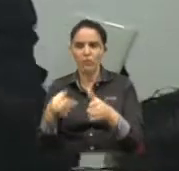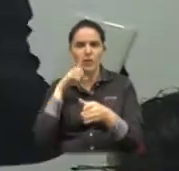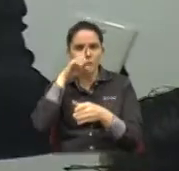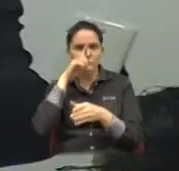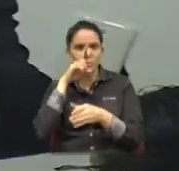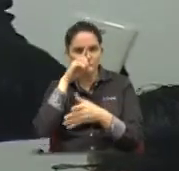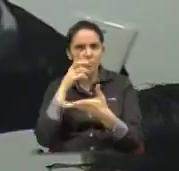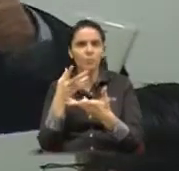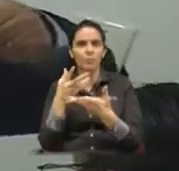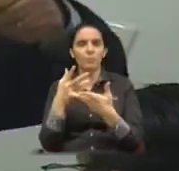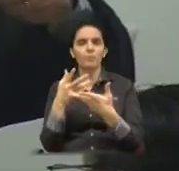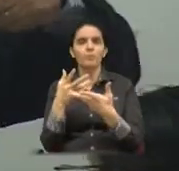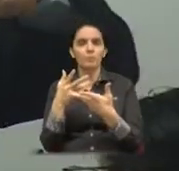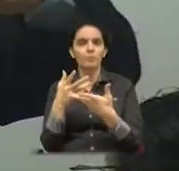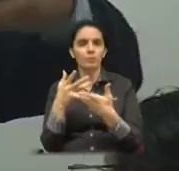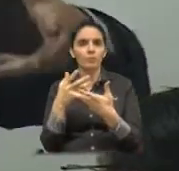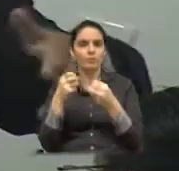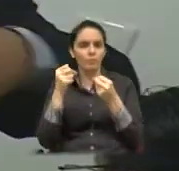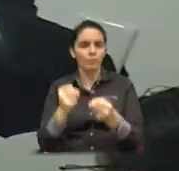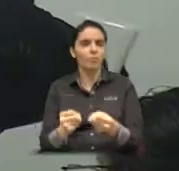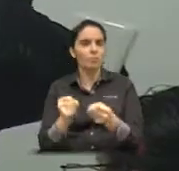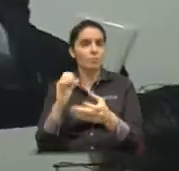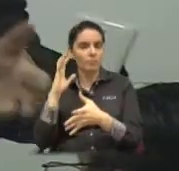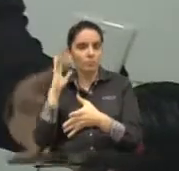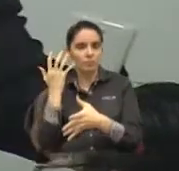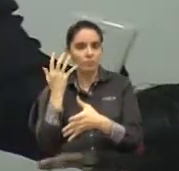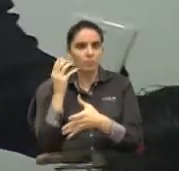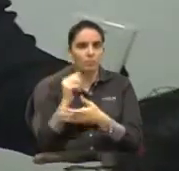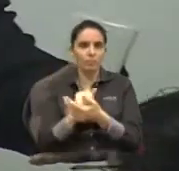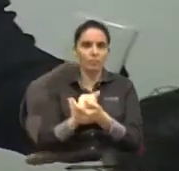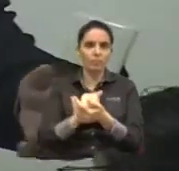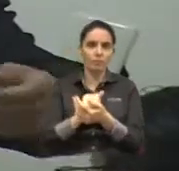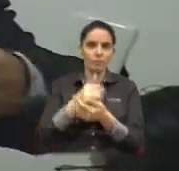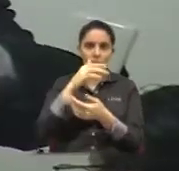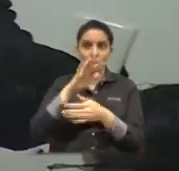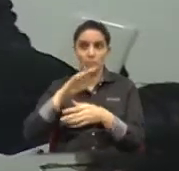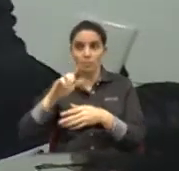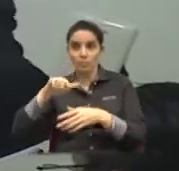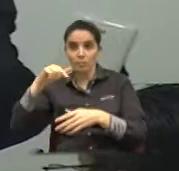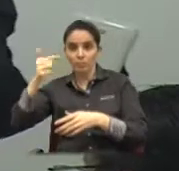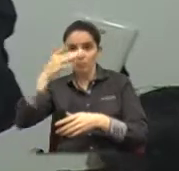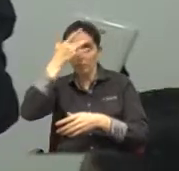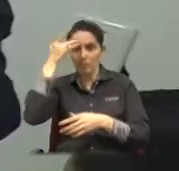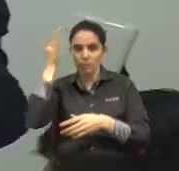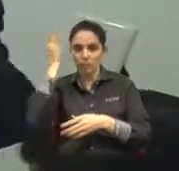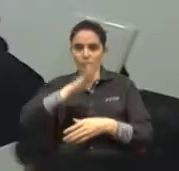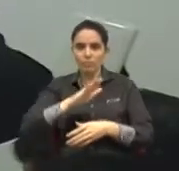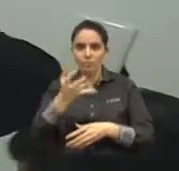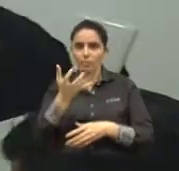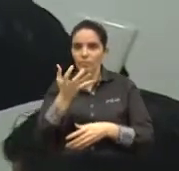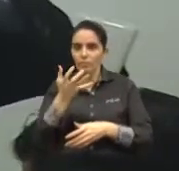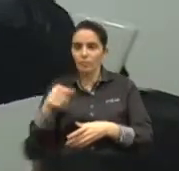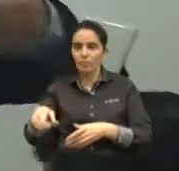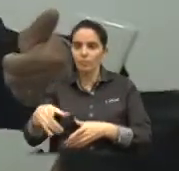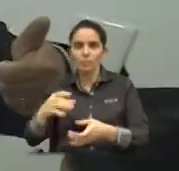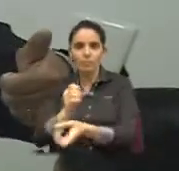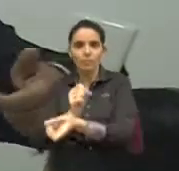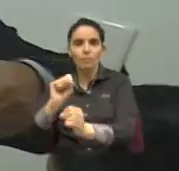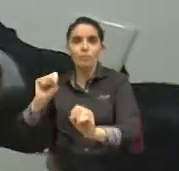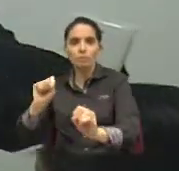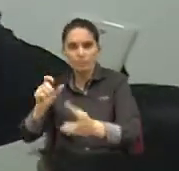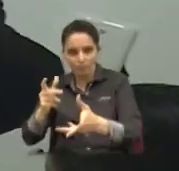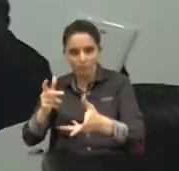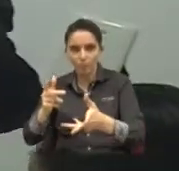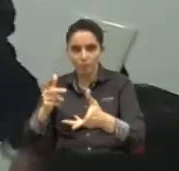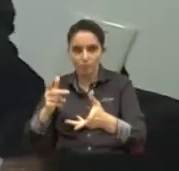que pode ser tentado manter uma tentativa de resgate. Então, isso pode trazer transtorno para o